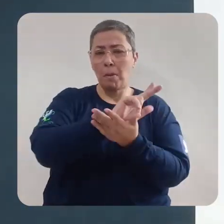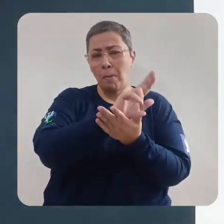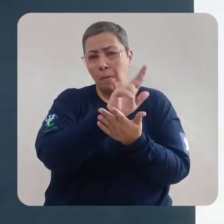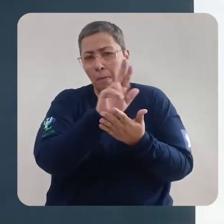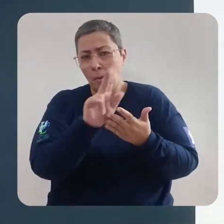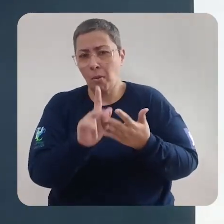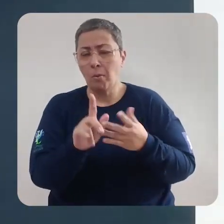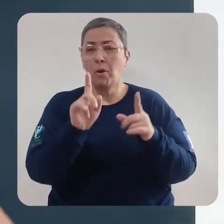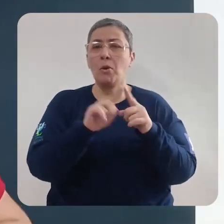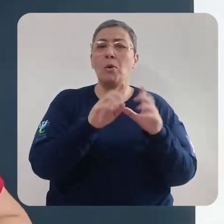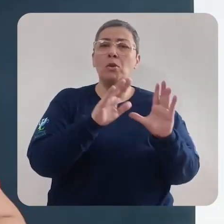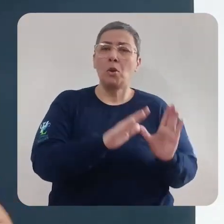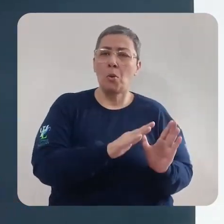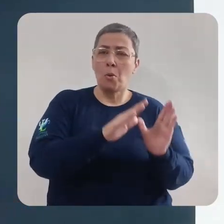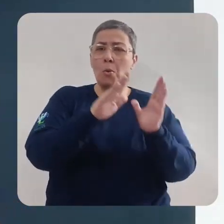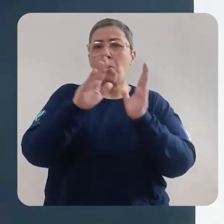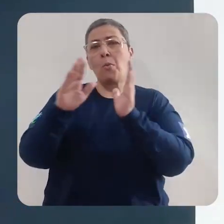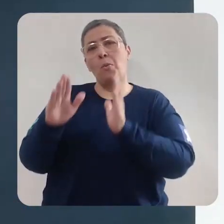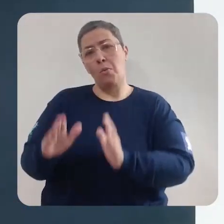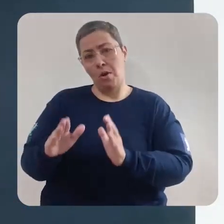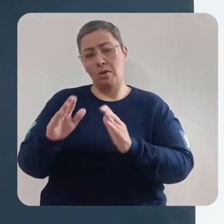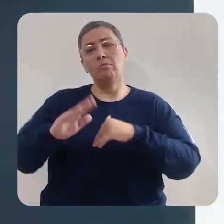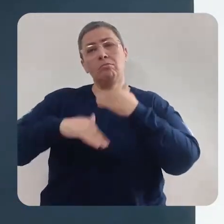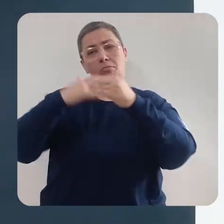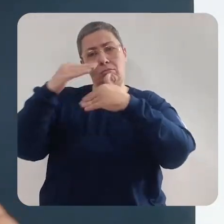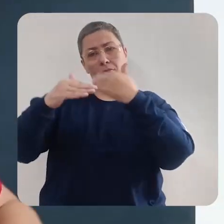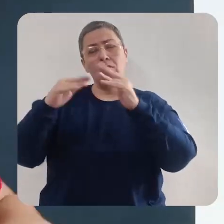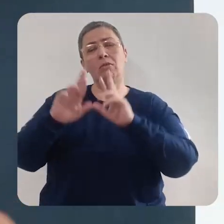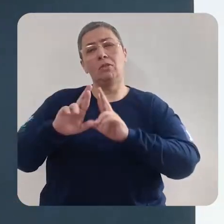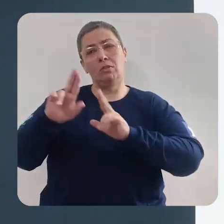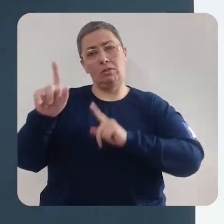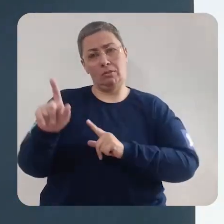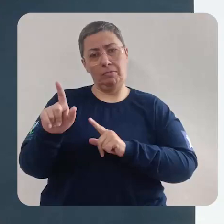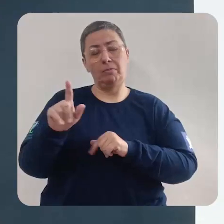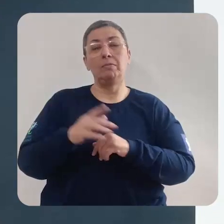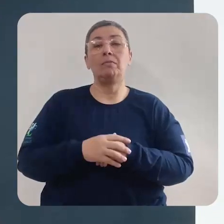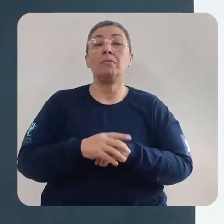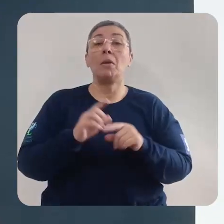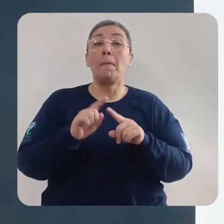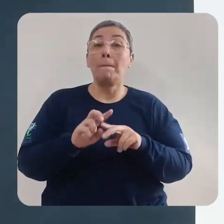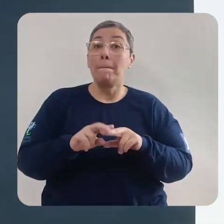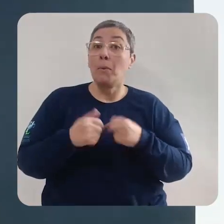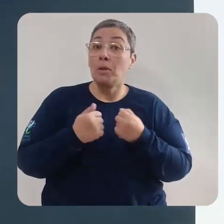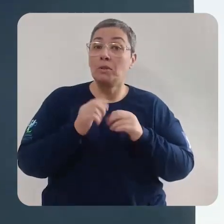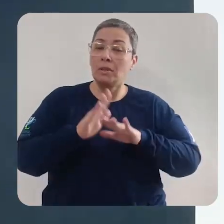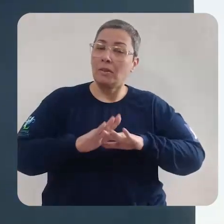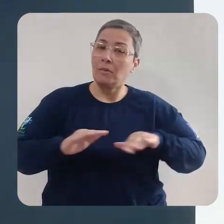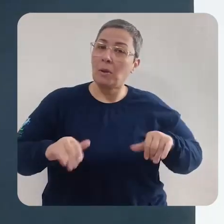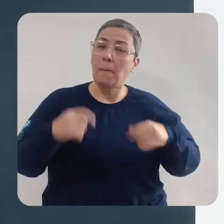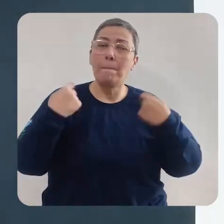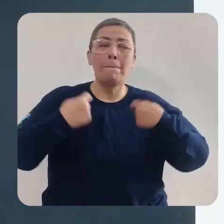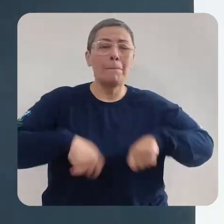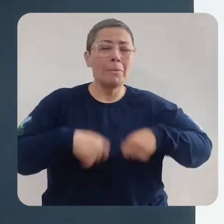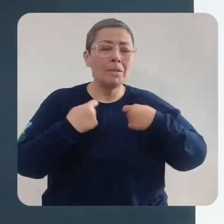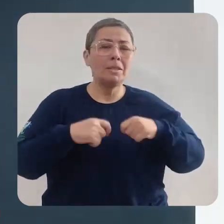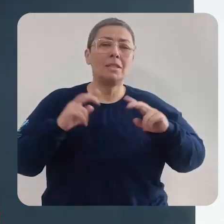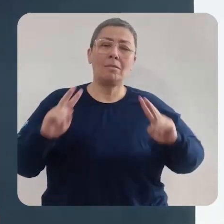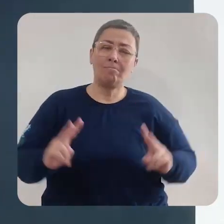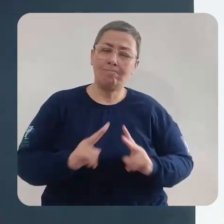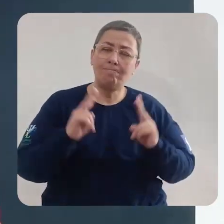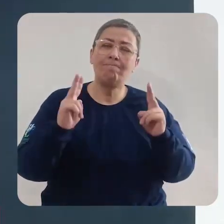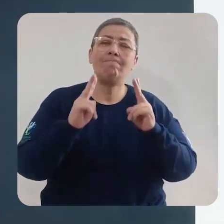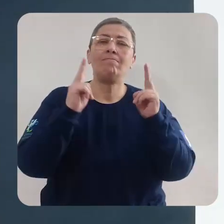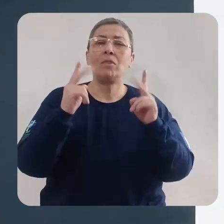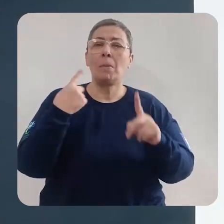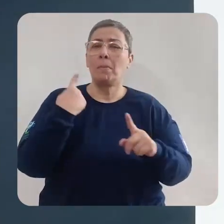Depois passamos a desenvolver outras questões e entramos em fases de desenvolvimento humano diferentes. Por isso a